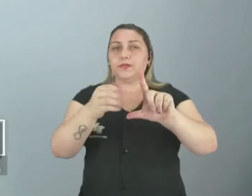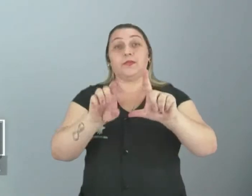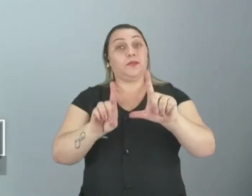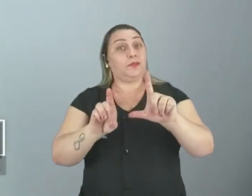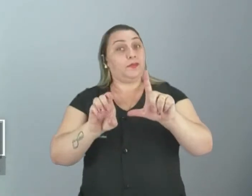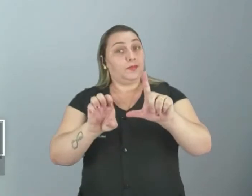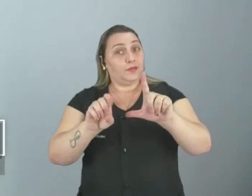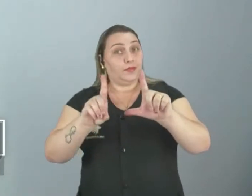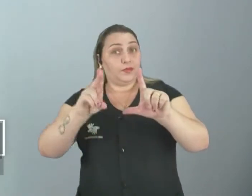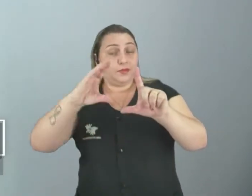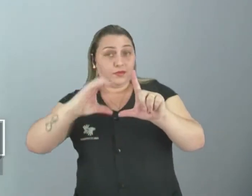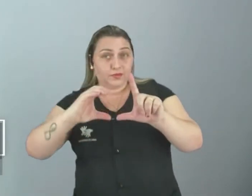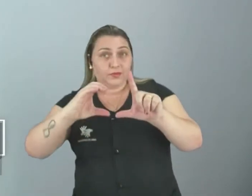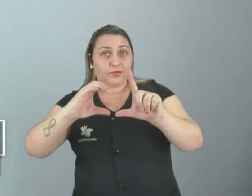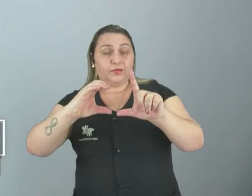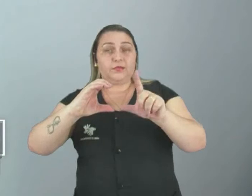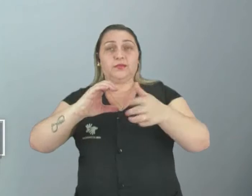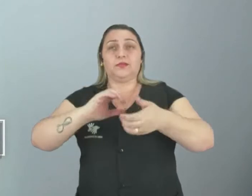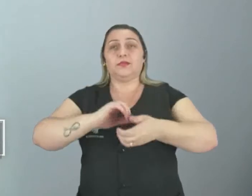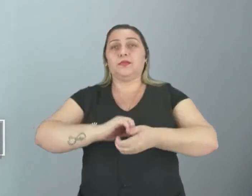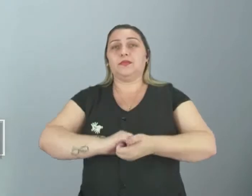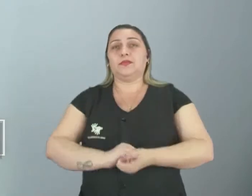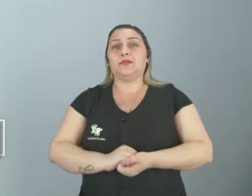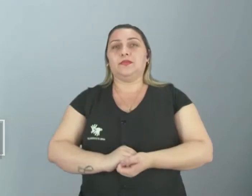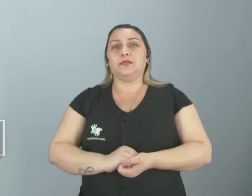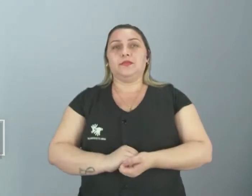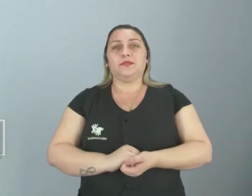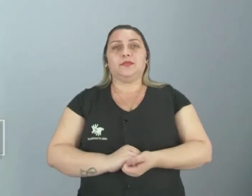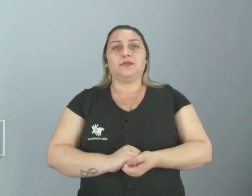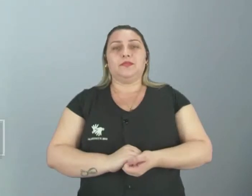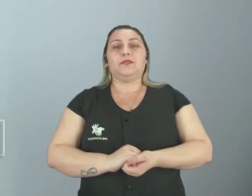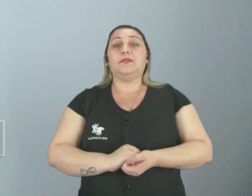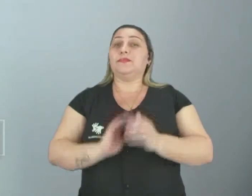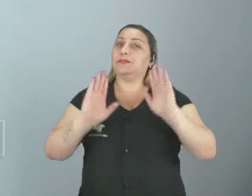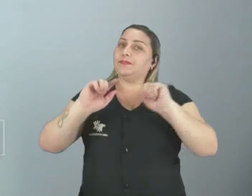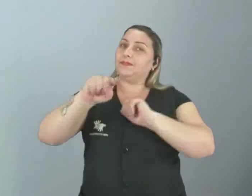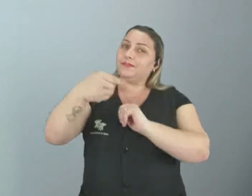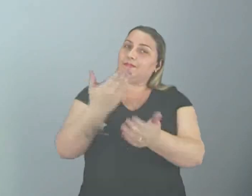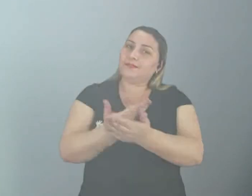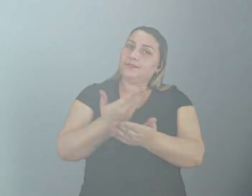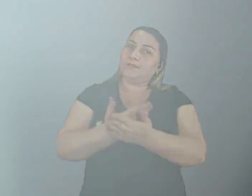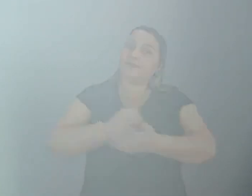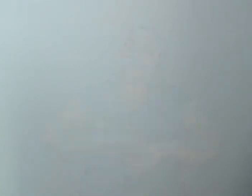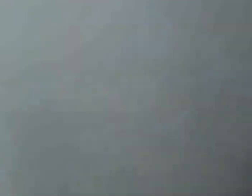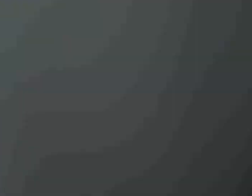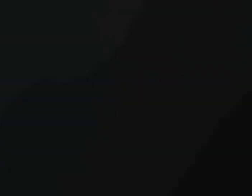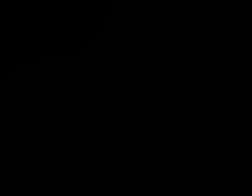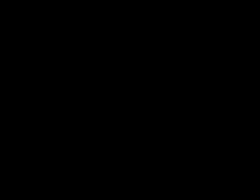plataforma eduque.ce.ac.gov.br. Então, até a próxima aula.